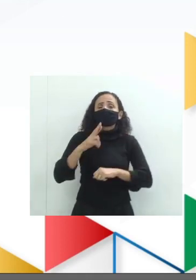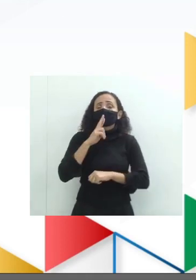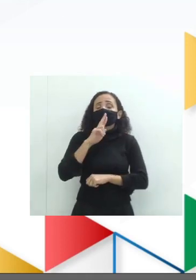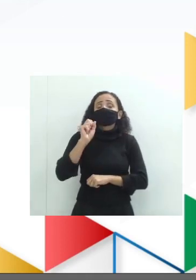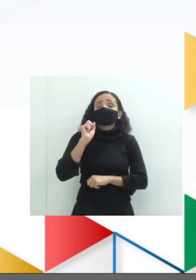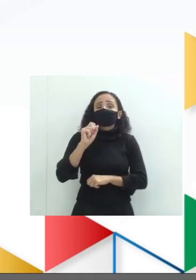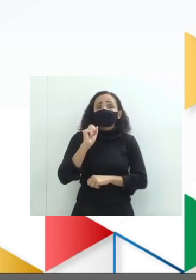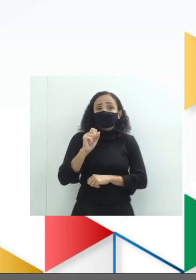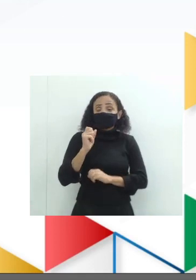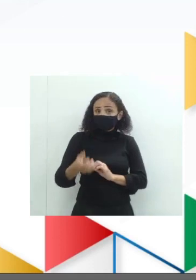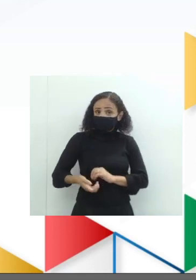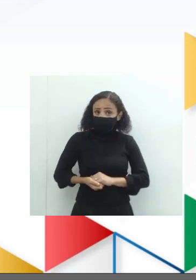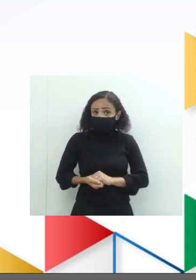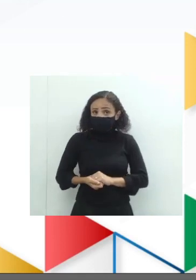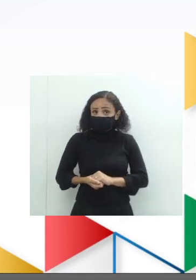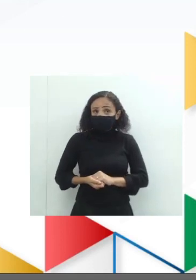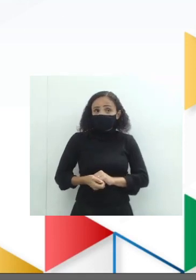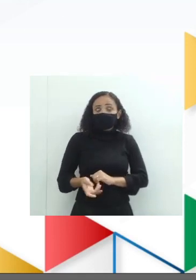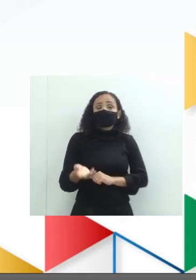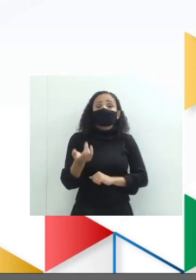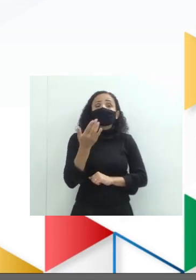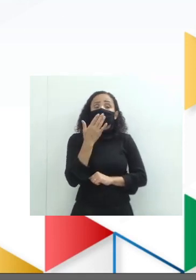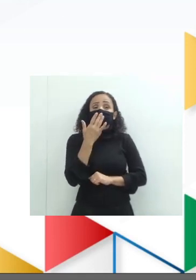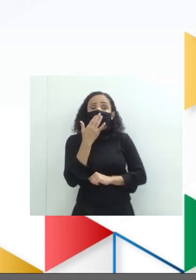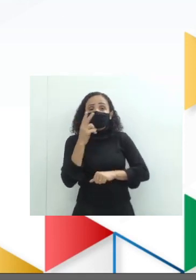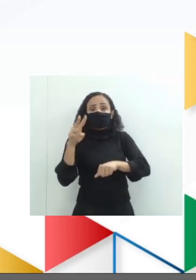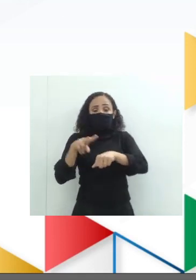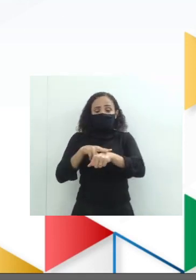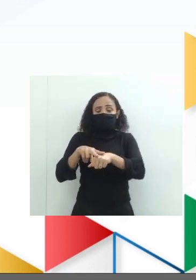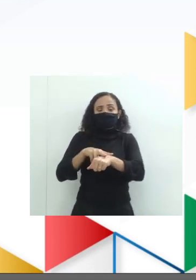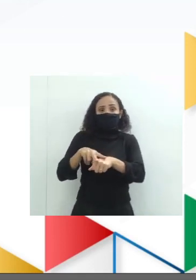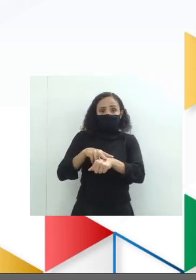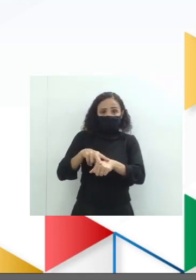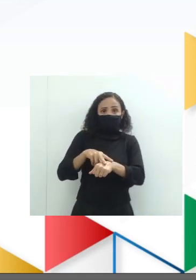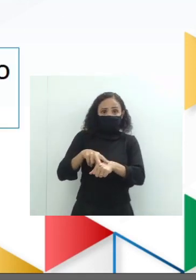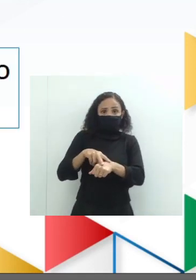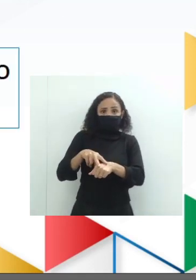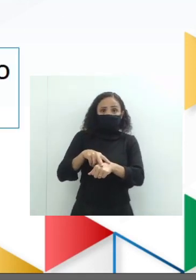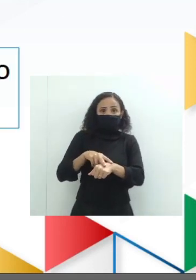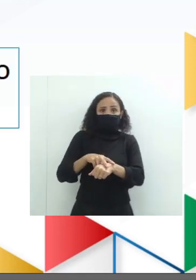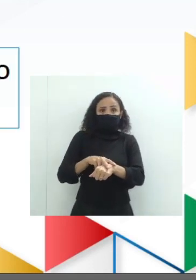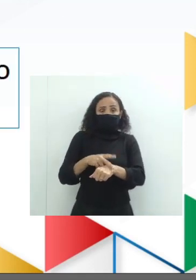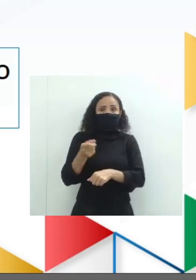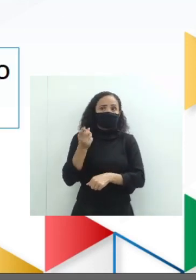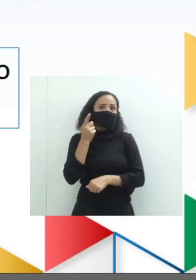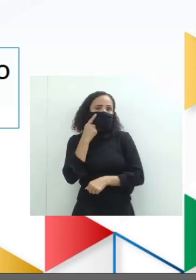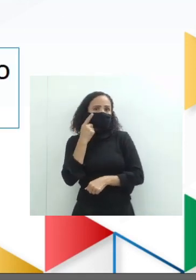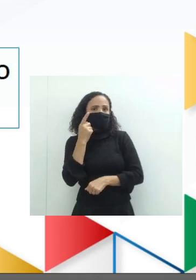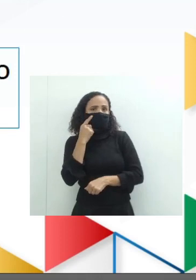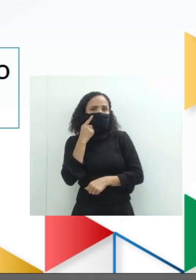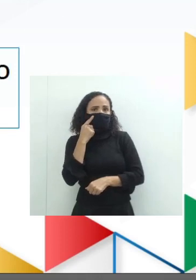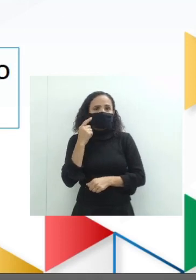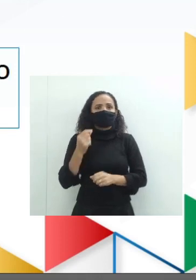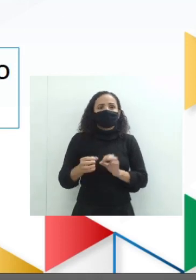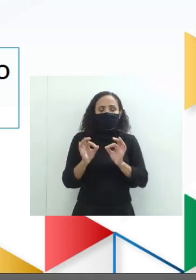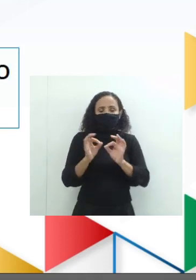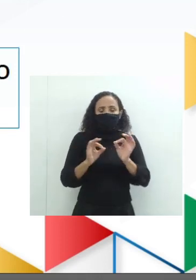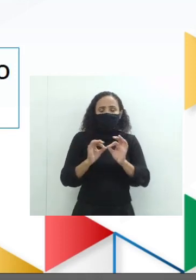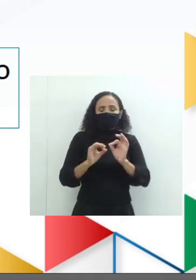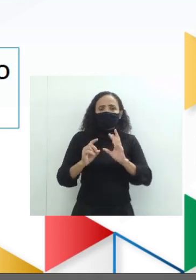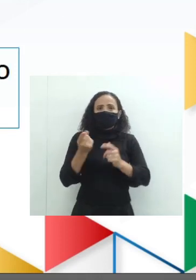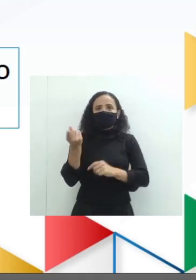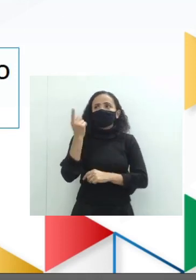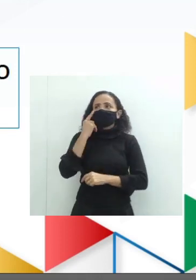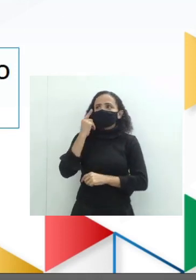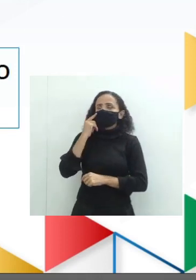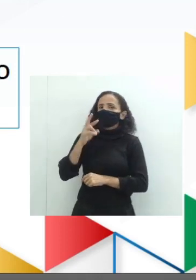seus lados iguais. Quais são? Esses que a gente está visualizando agora no destaque, tá? Preste atenção. Triângulo